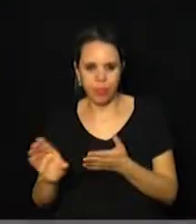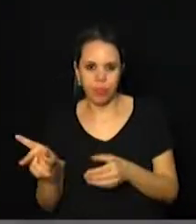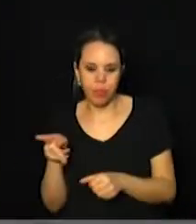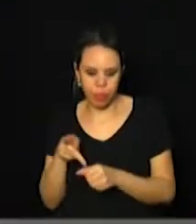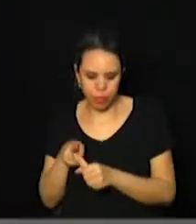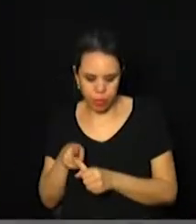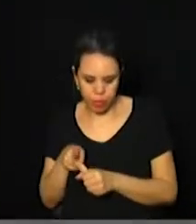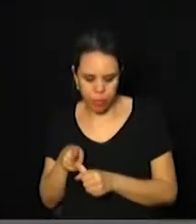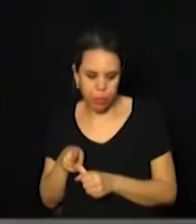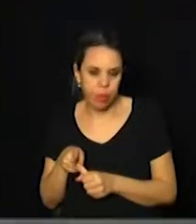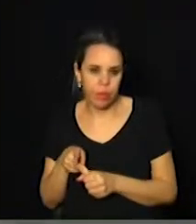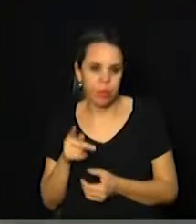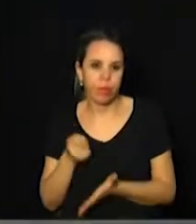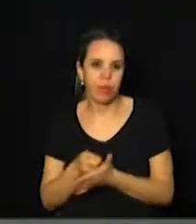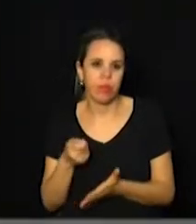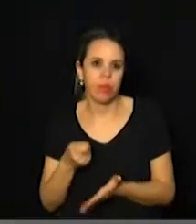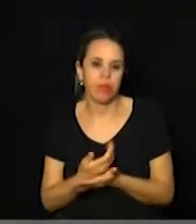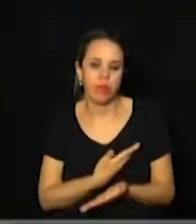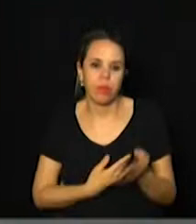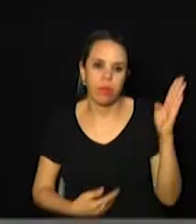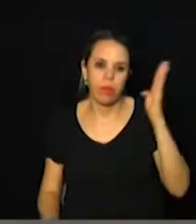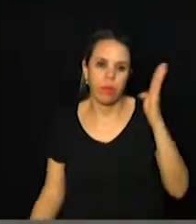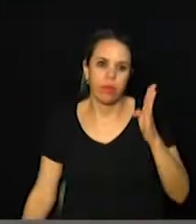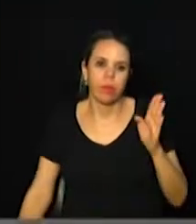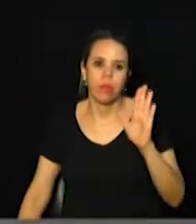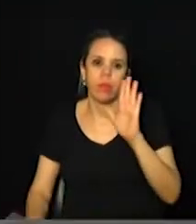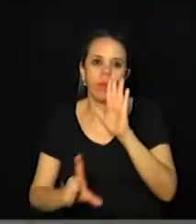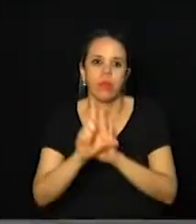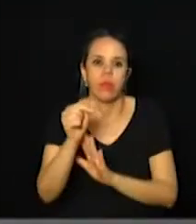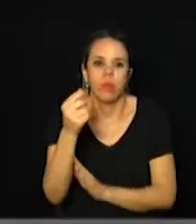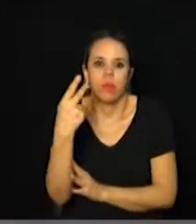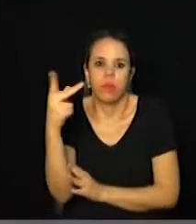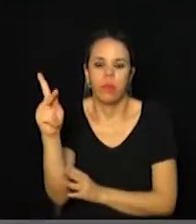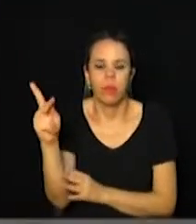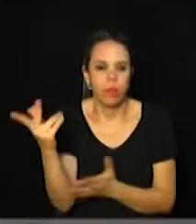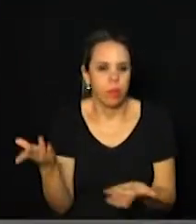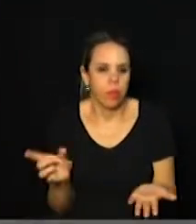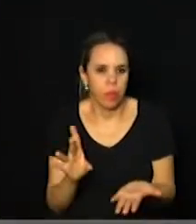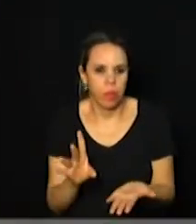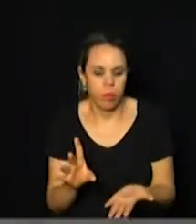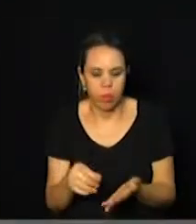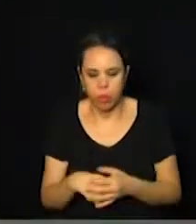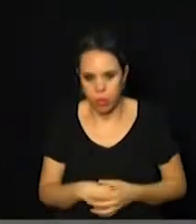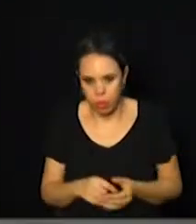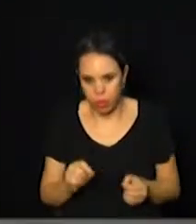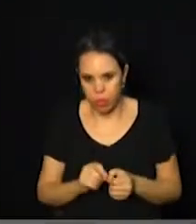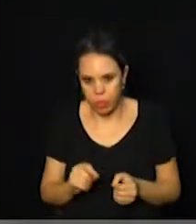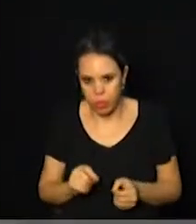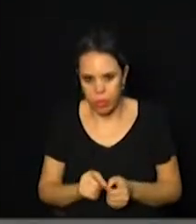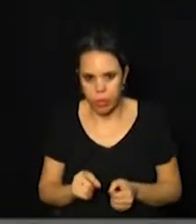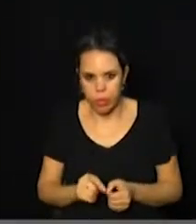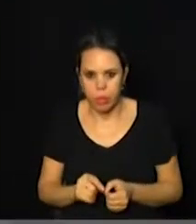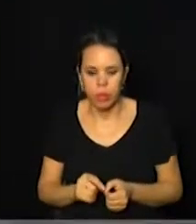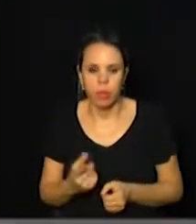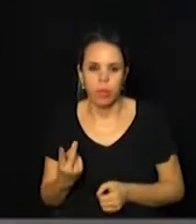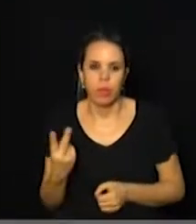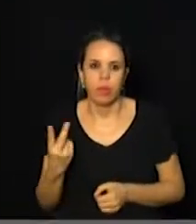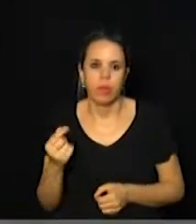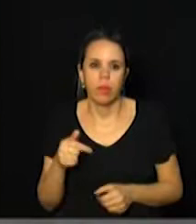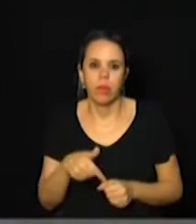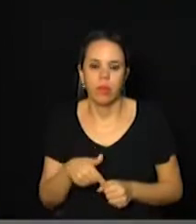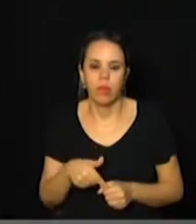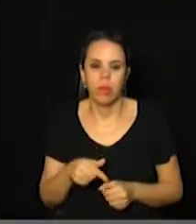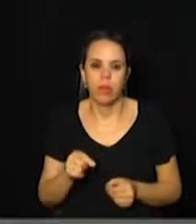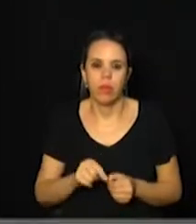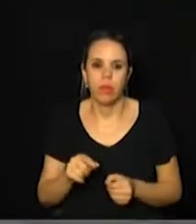Petrobras e obrigando o governo brasileiro a dá lucro a esse é só isso que faz o preço do combustível e